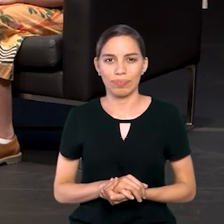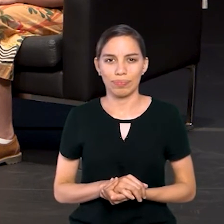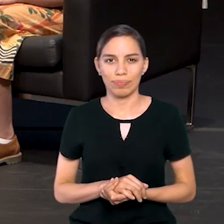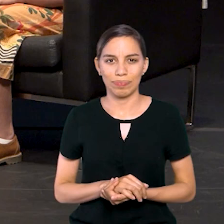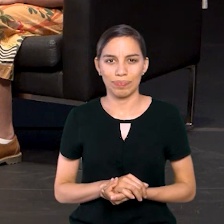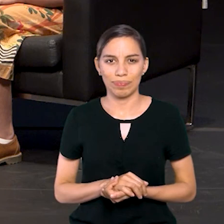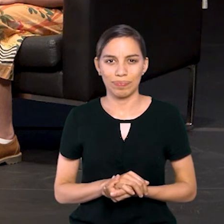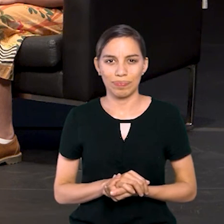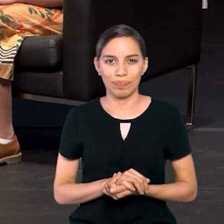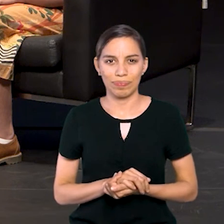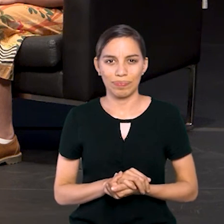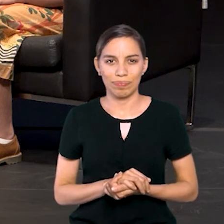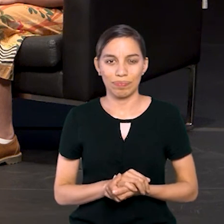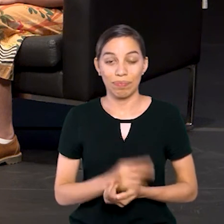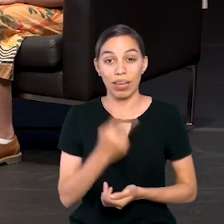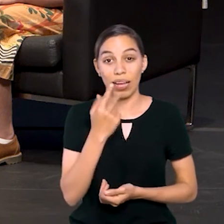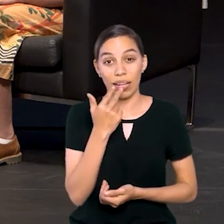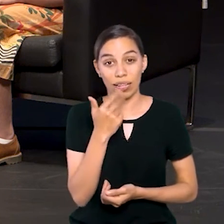erotaquá,